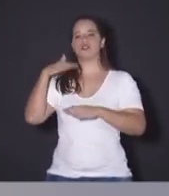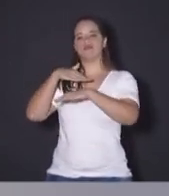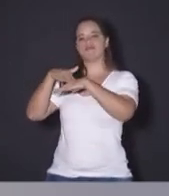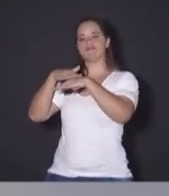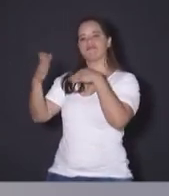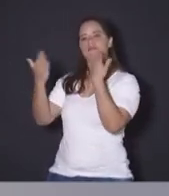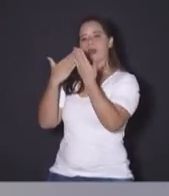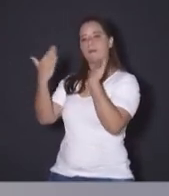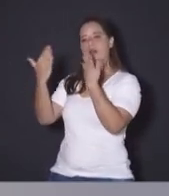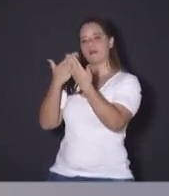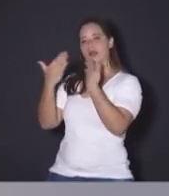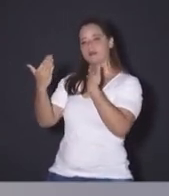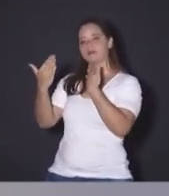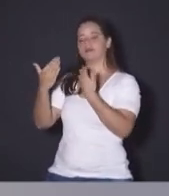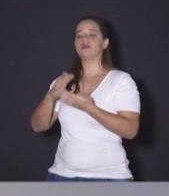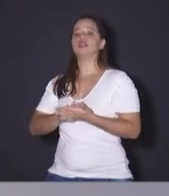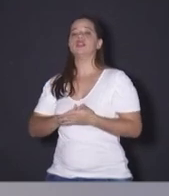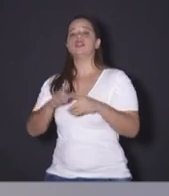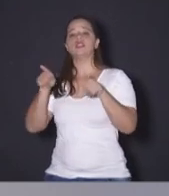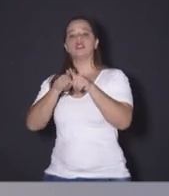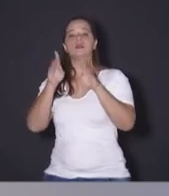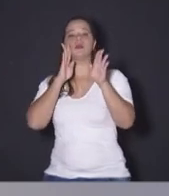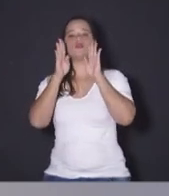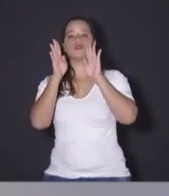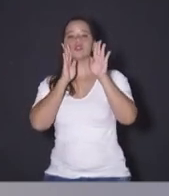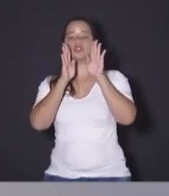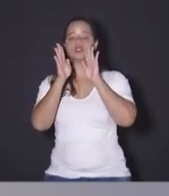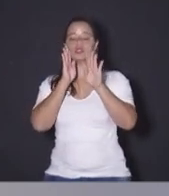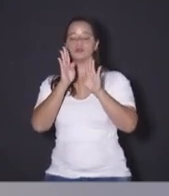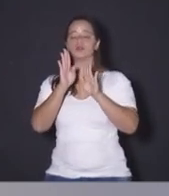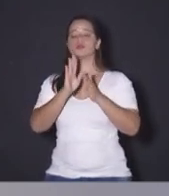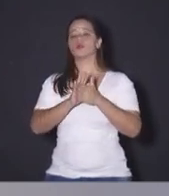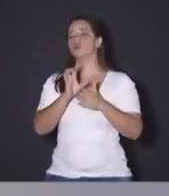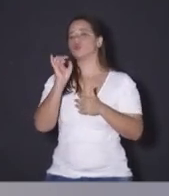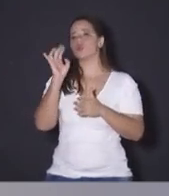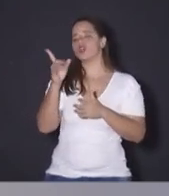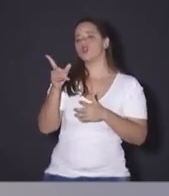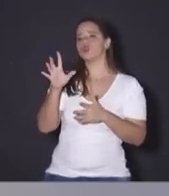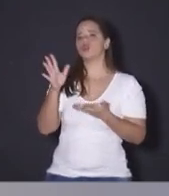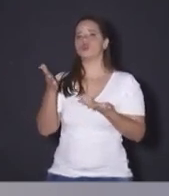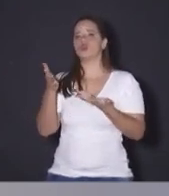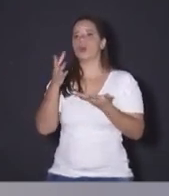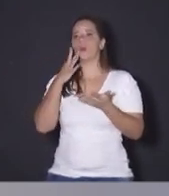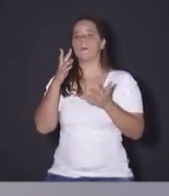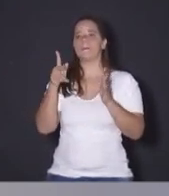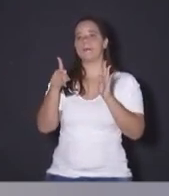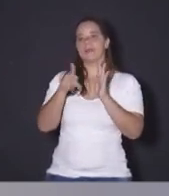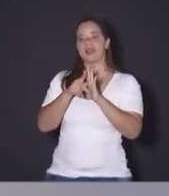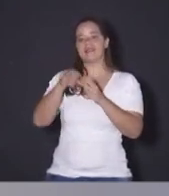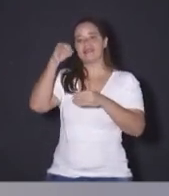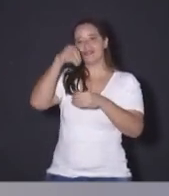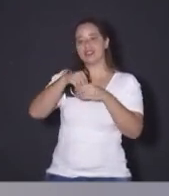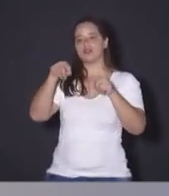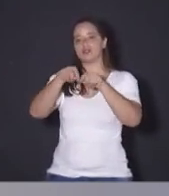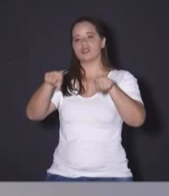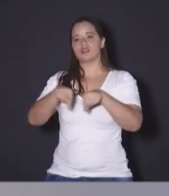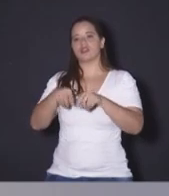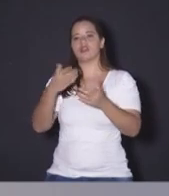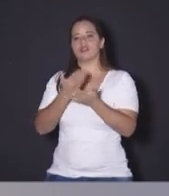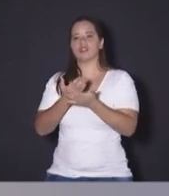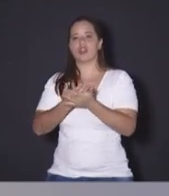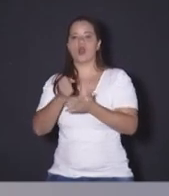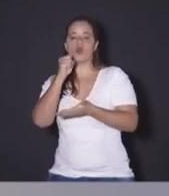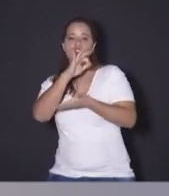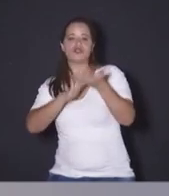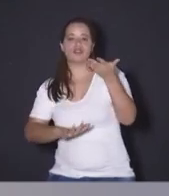e e o facebook em si né não só para é dentro da sala de aula com uma atividade